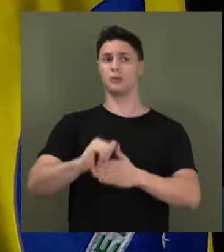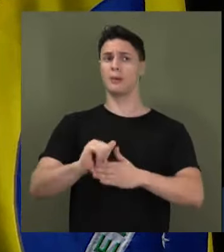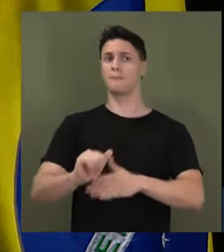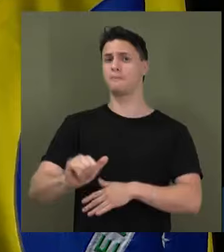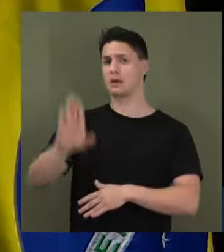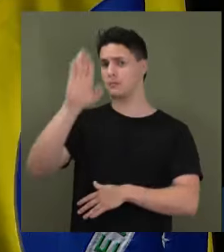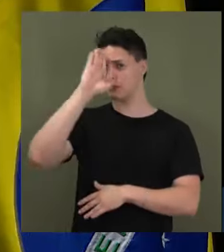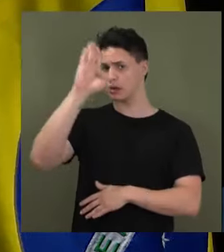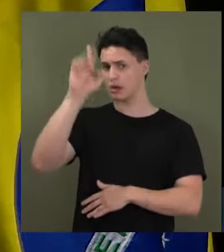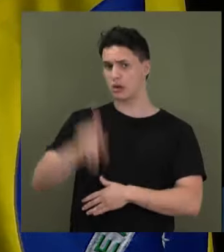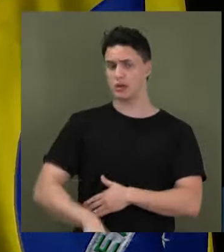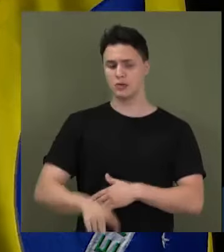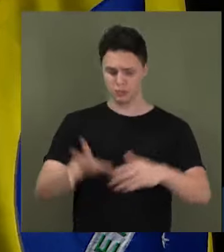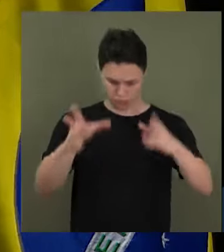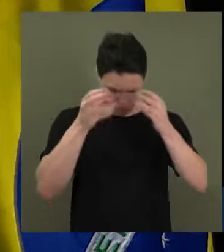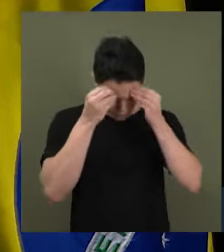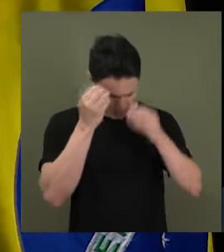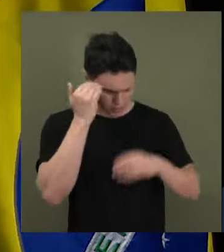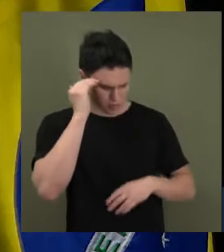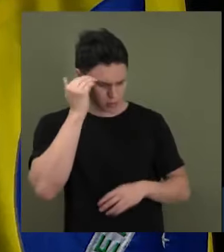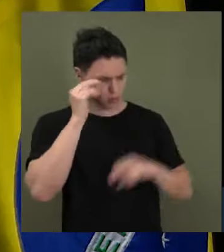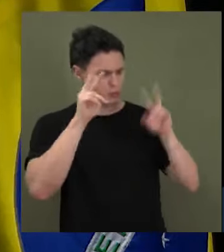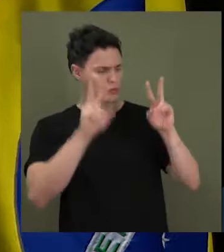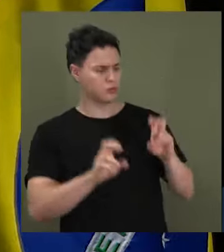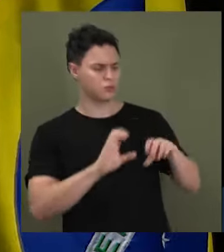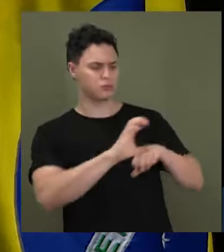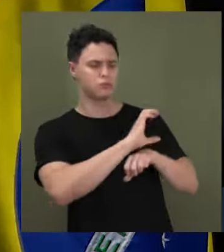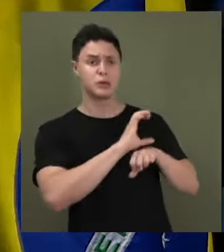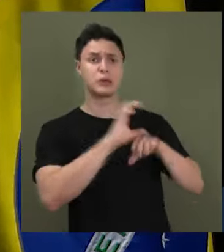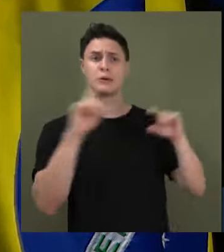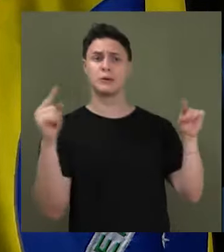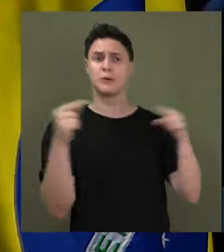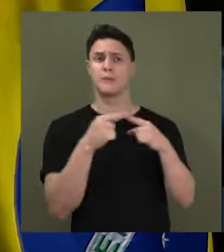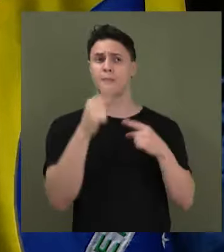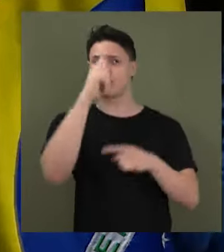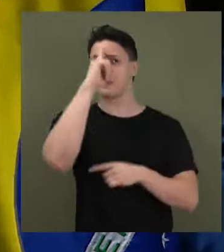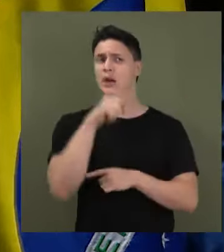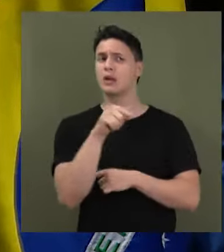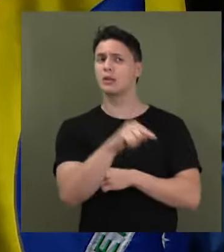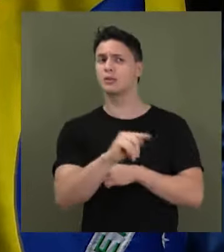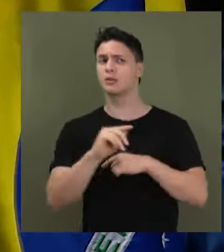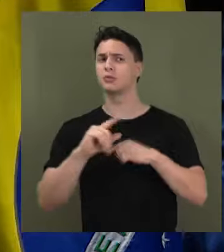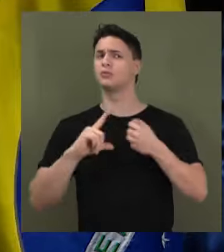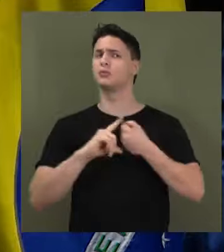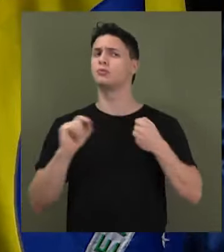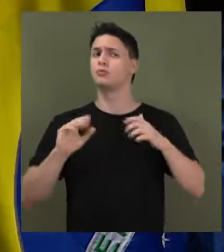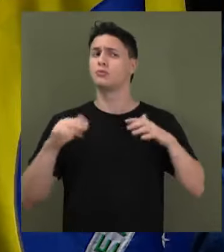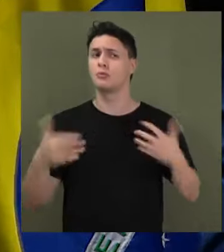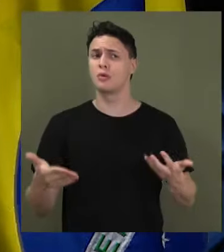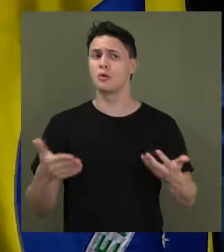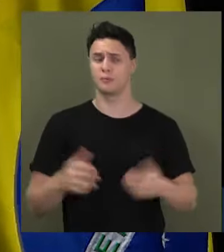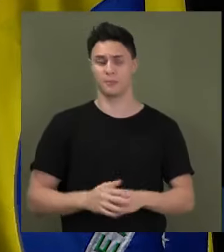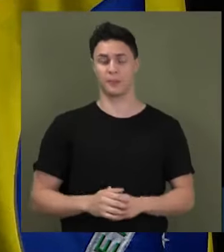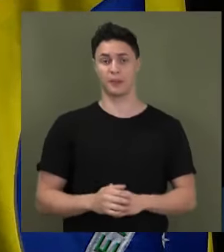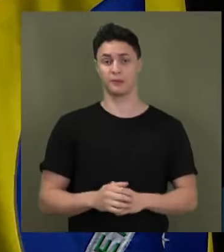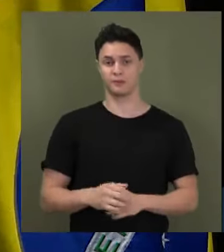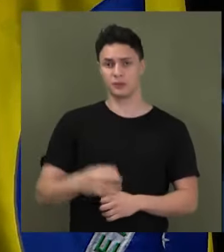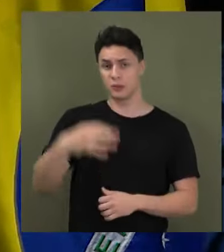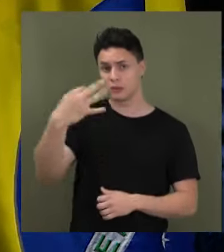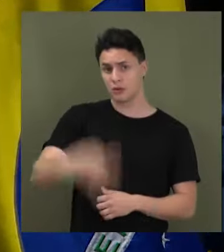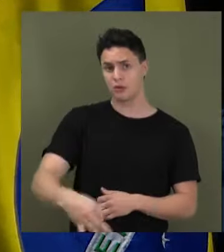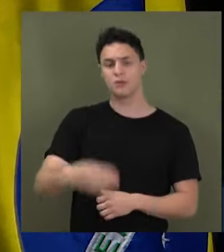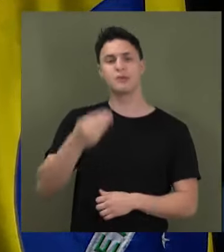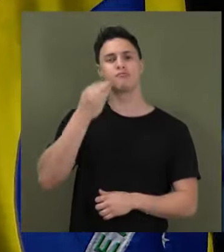a interpretação sob a constitucionalidade de determinado artigo? O correto é